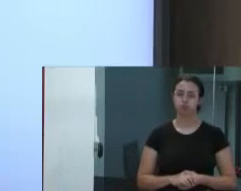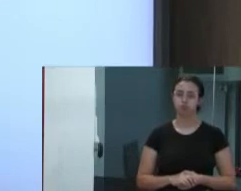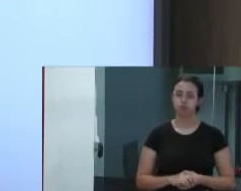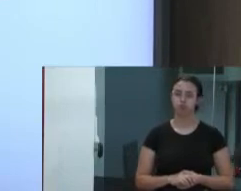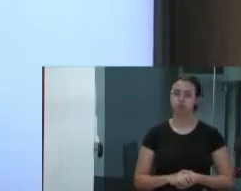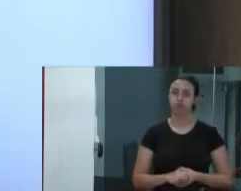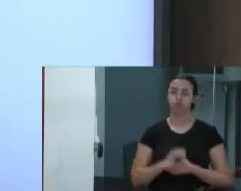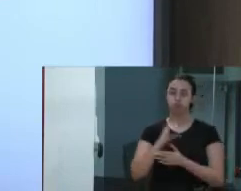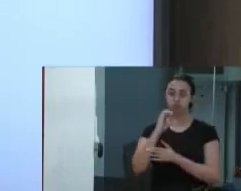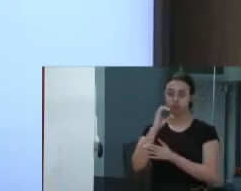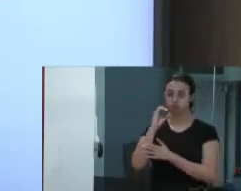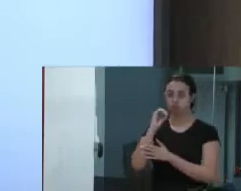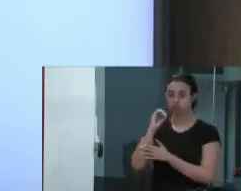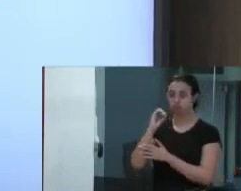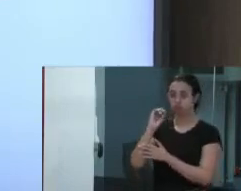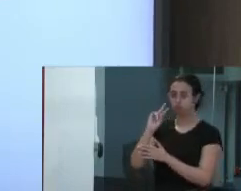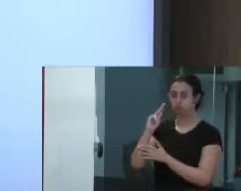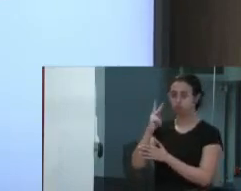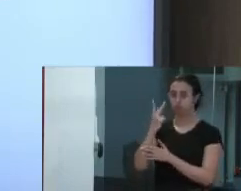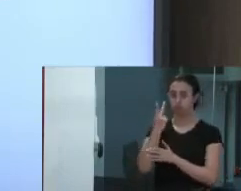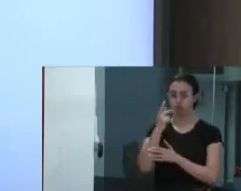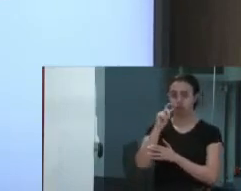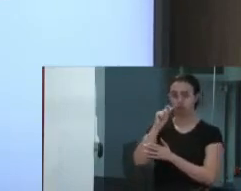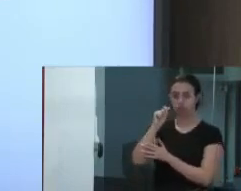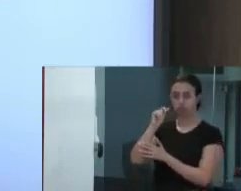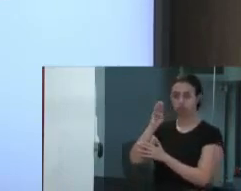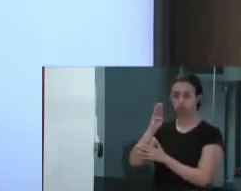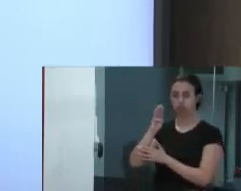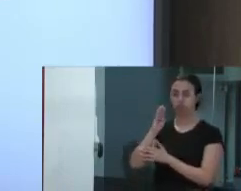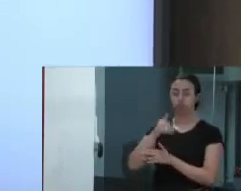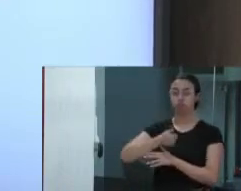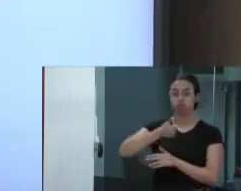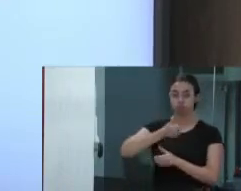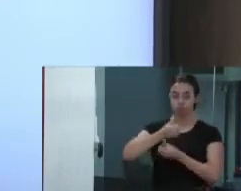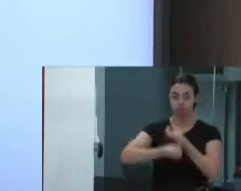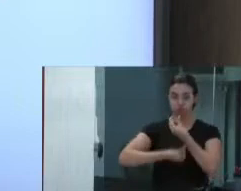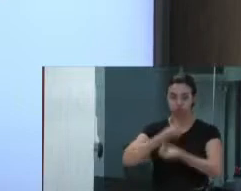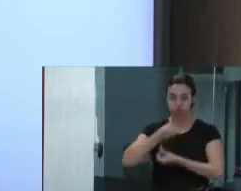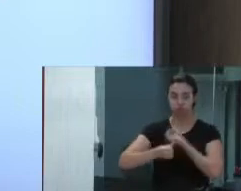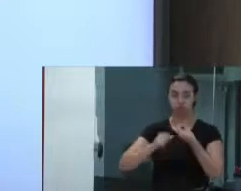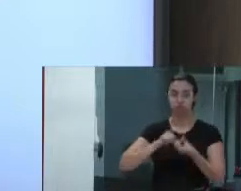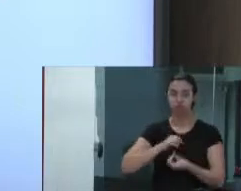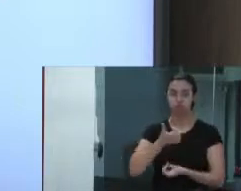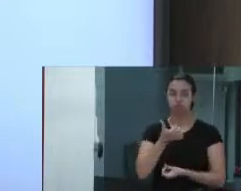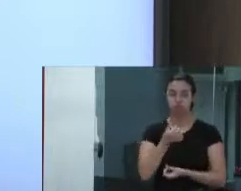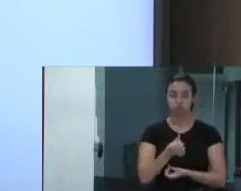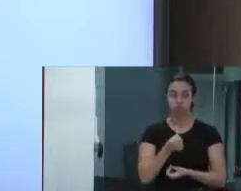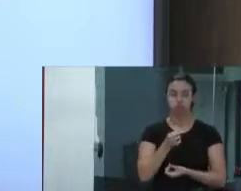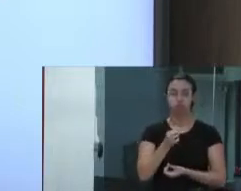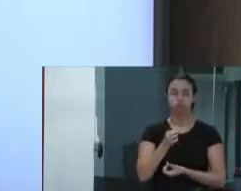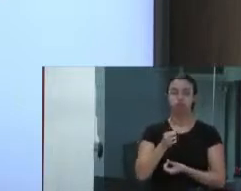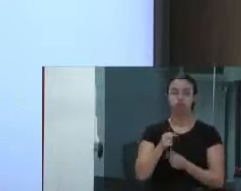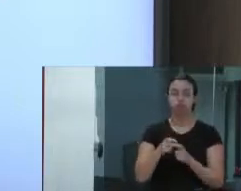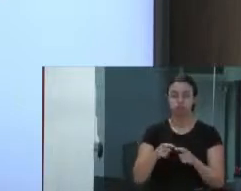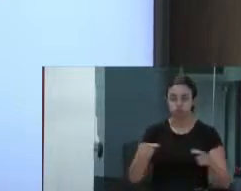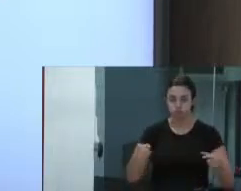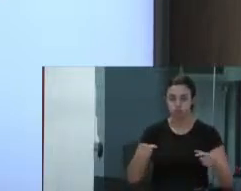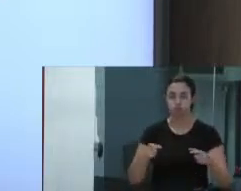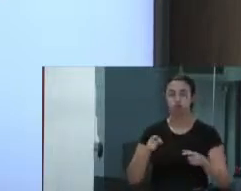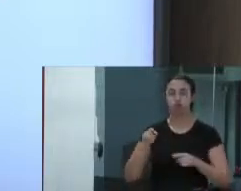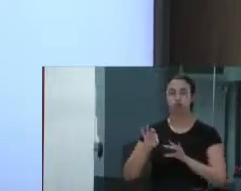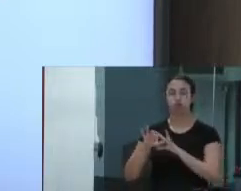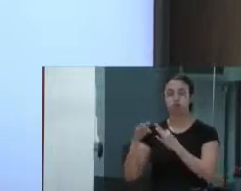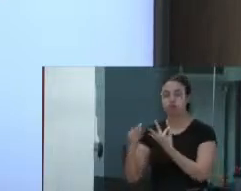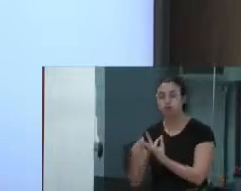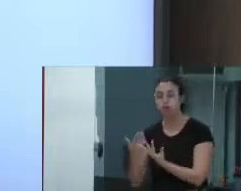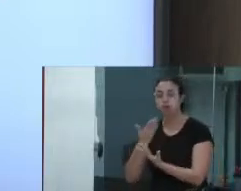O programa Coab Mais Perto, né, a gente teve, no primeiro semestre até agora, 16 tickets abertos, que são solicitações, né, dessas famílias